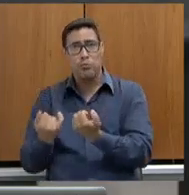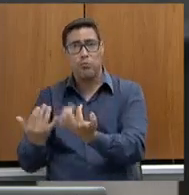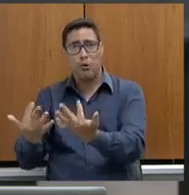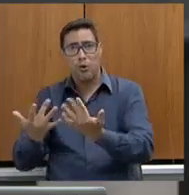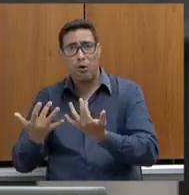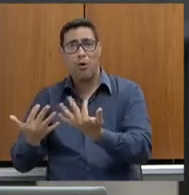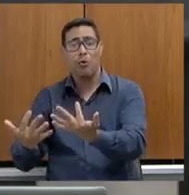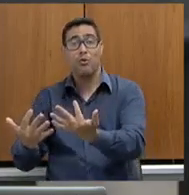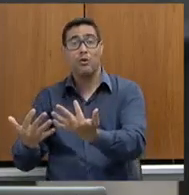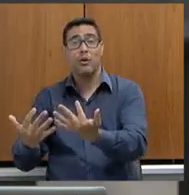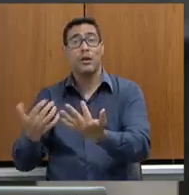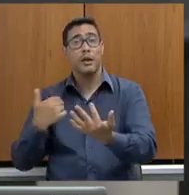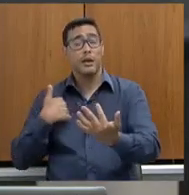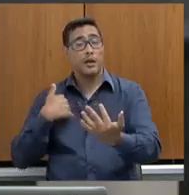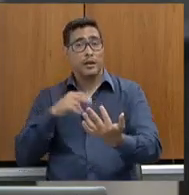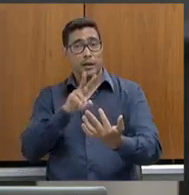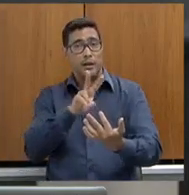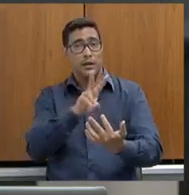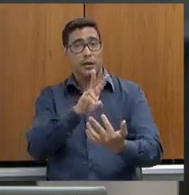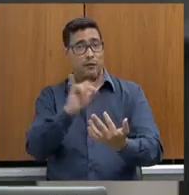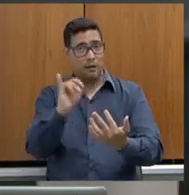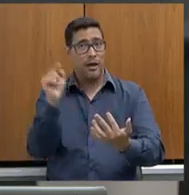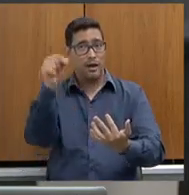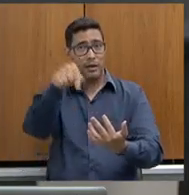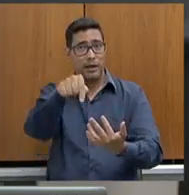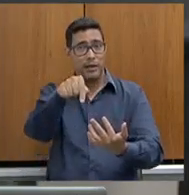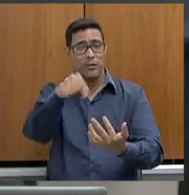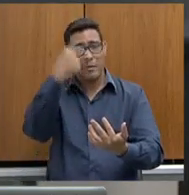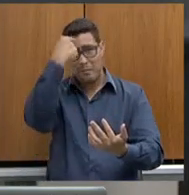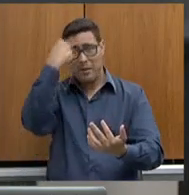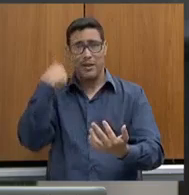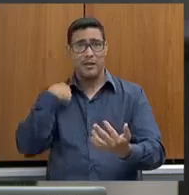lá para dentro e tem pessoas igual o promotor aqui que acham que é só o anjo.